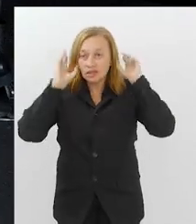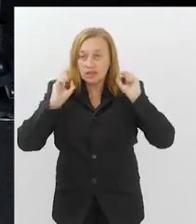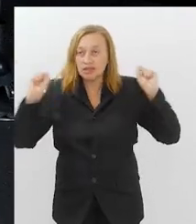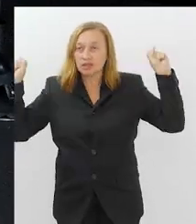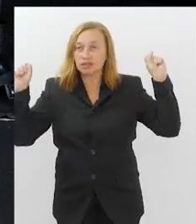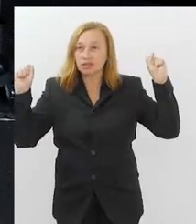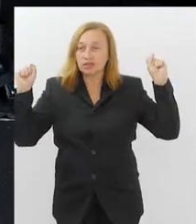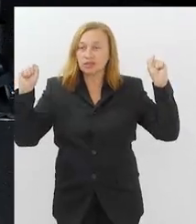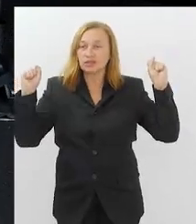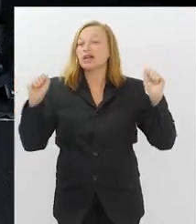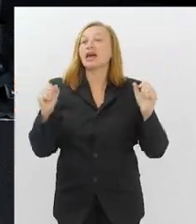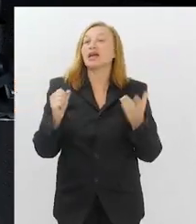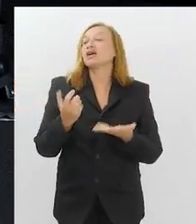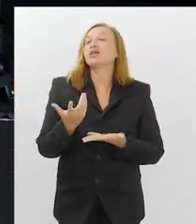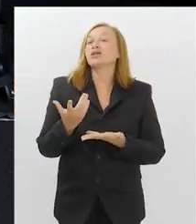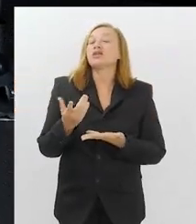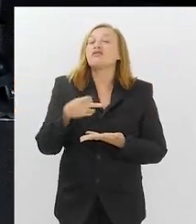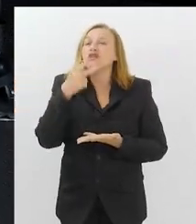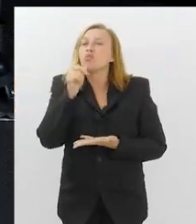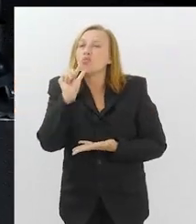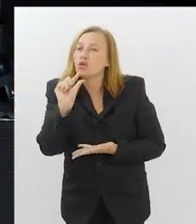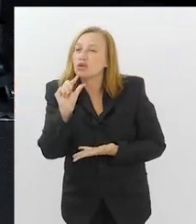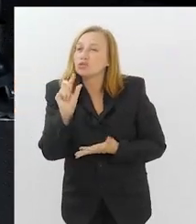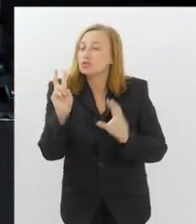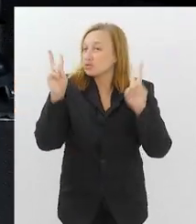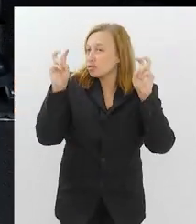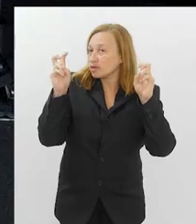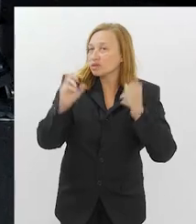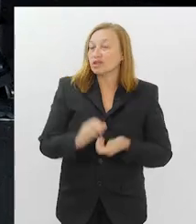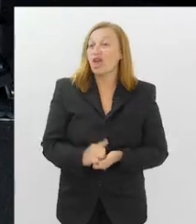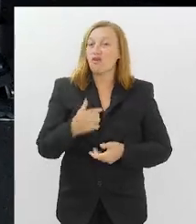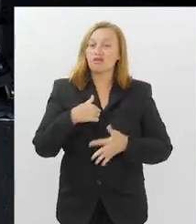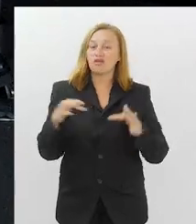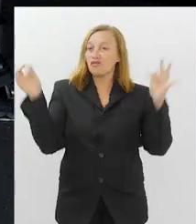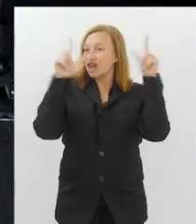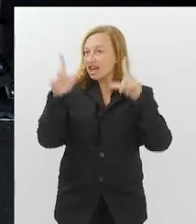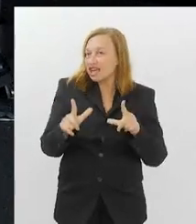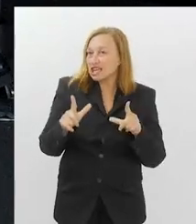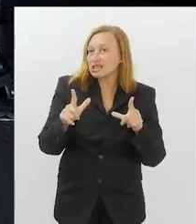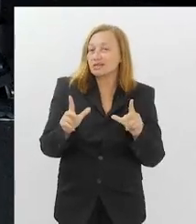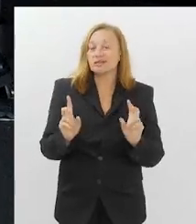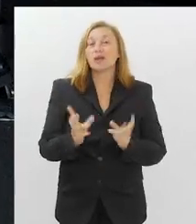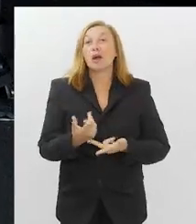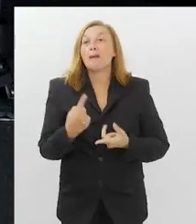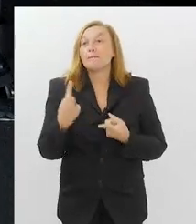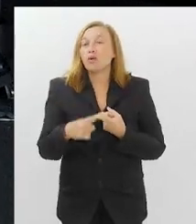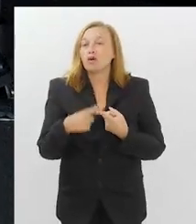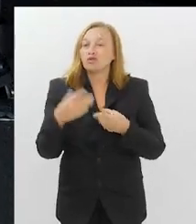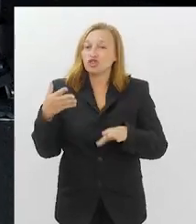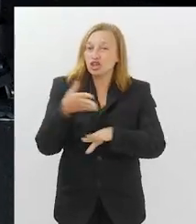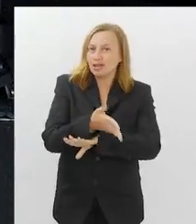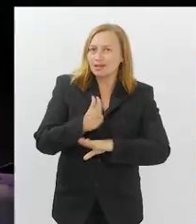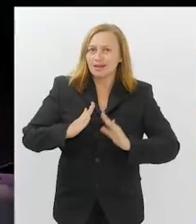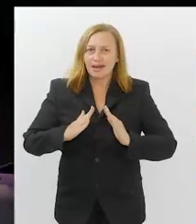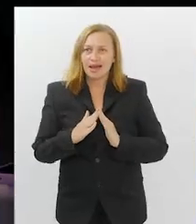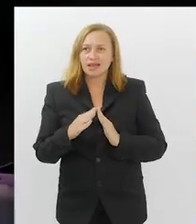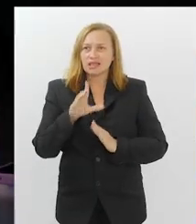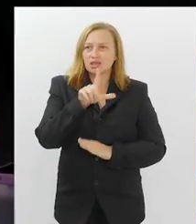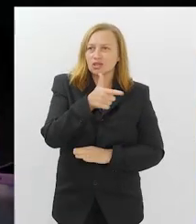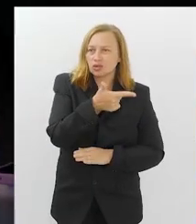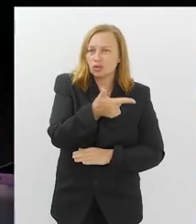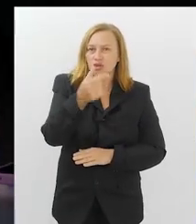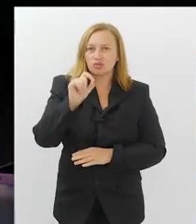deputada tia Ju, fala um pouquinho sobre ele. Eu tenho muita alegria e me sinto feliz, né, por isso, porque ao chegar aqui nessa casa